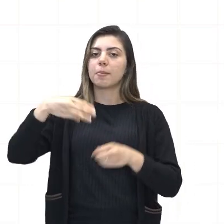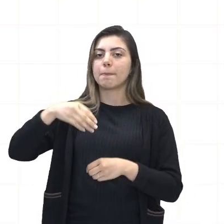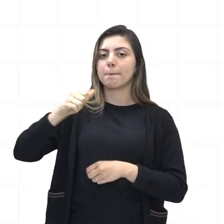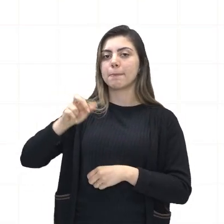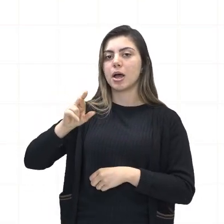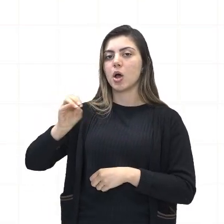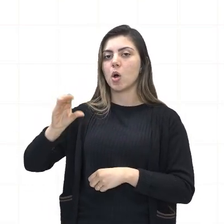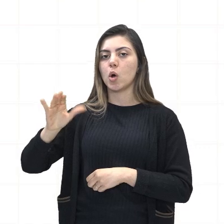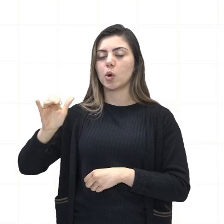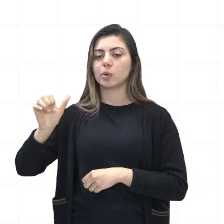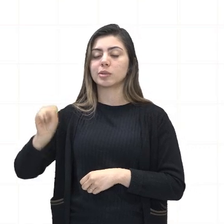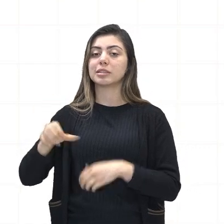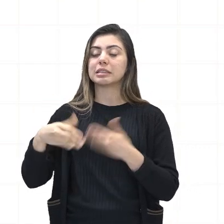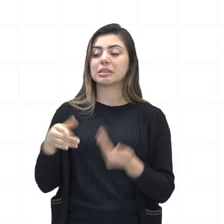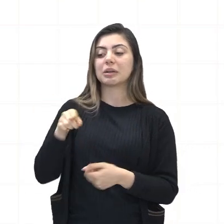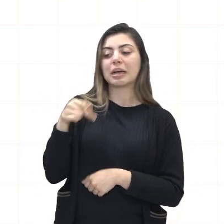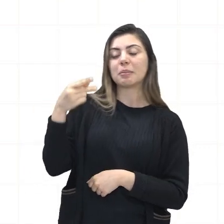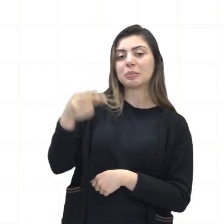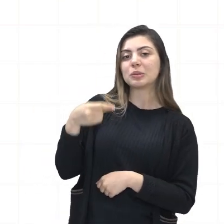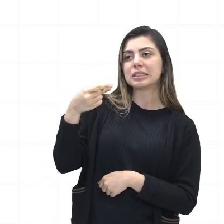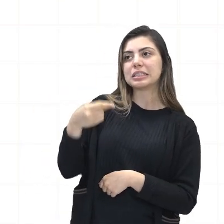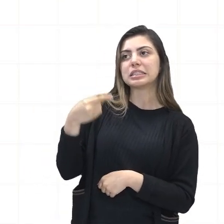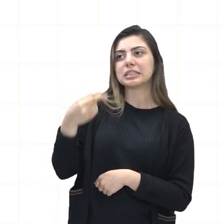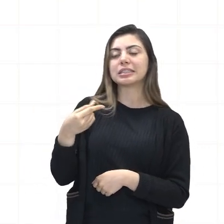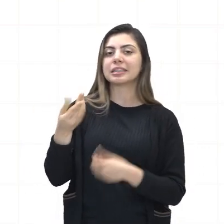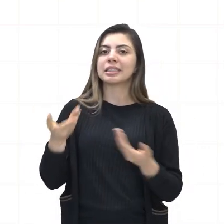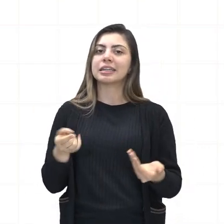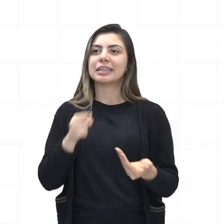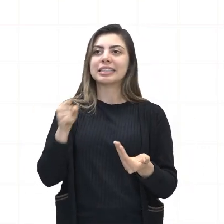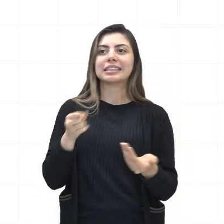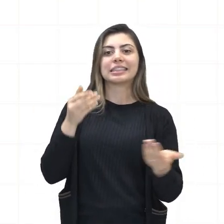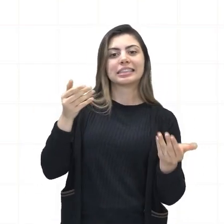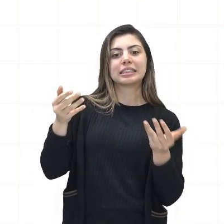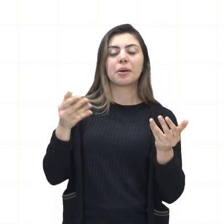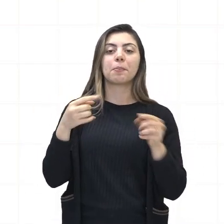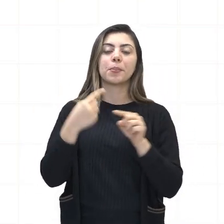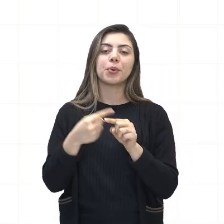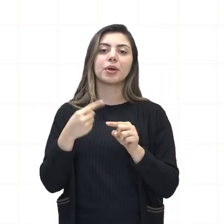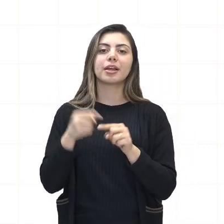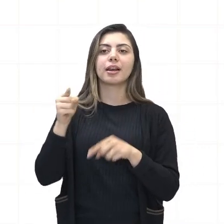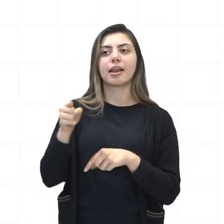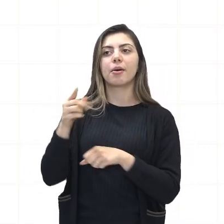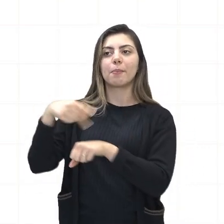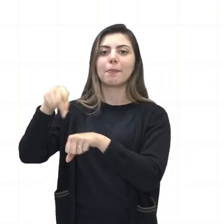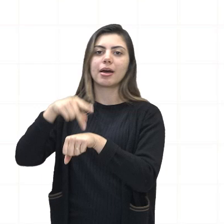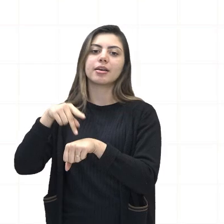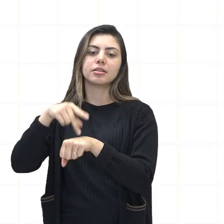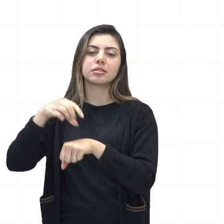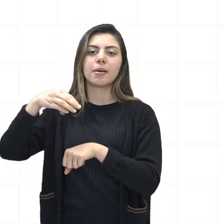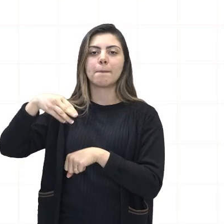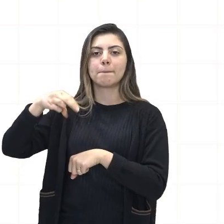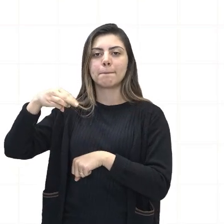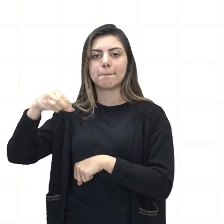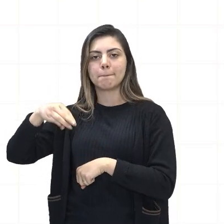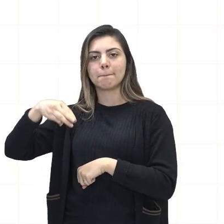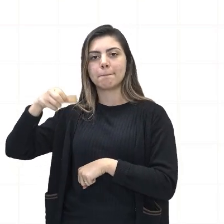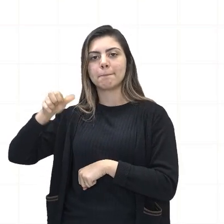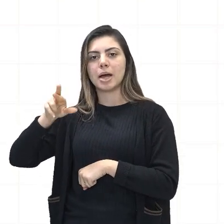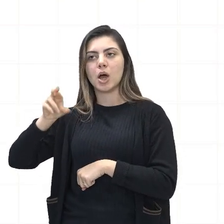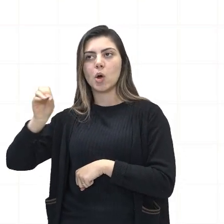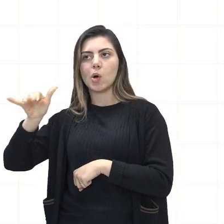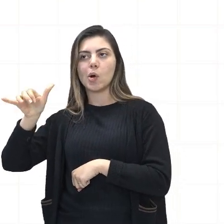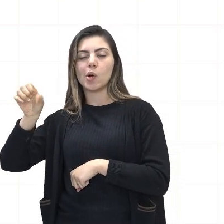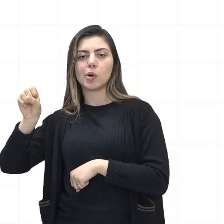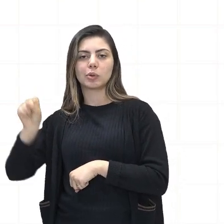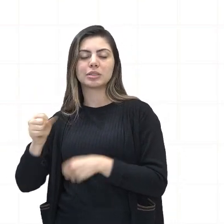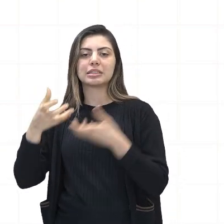política ali que ainda está meio que indefinida, né? O Marrocos quer ser dono daquela parte, o Saara Ocidental quer ser independente, é uma